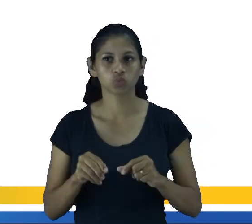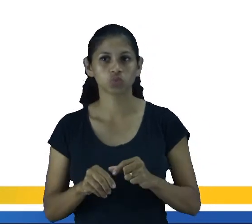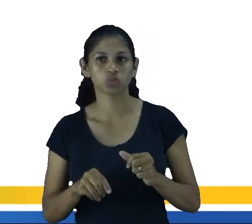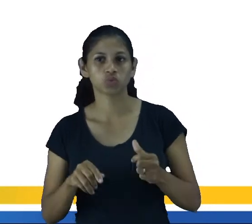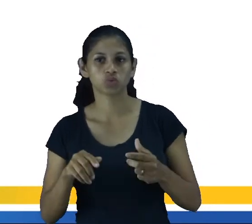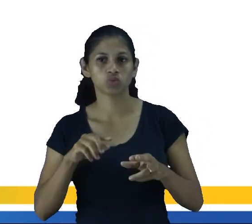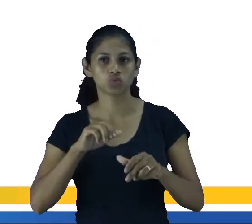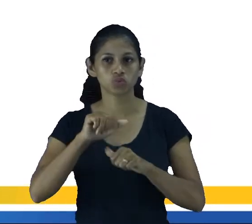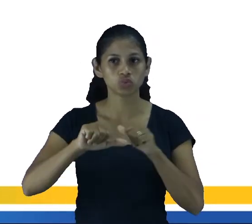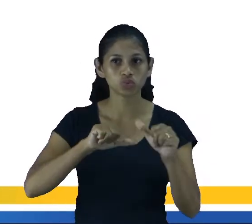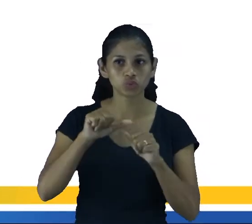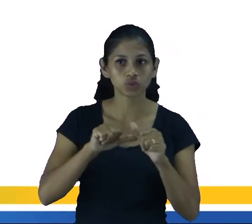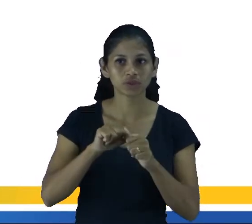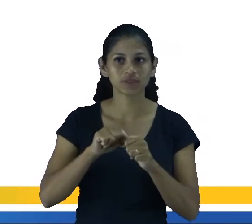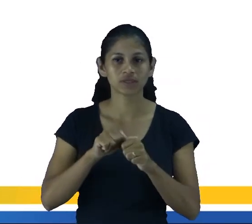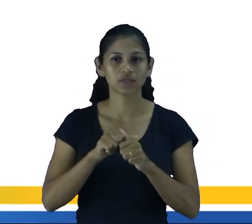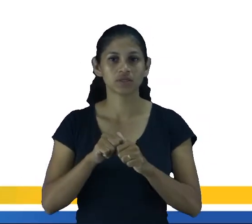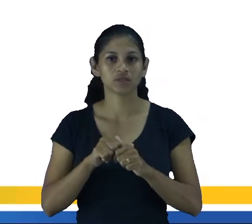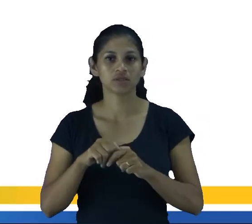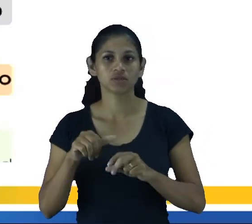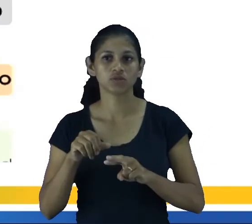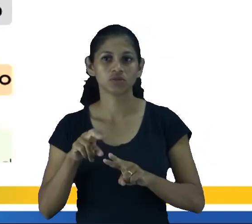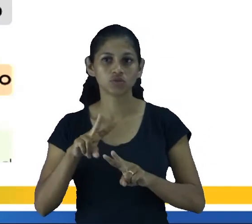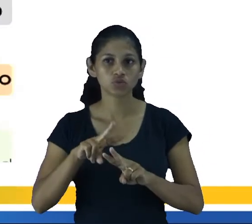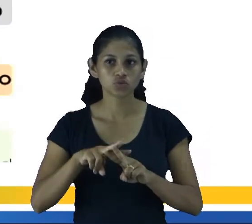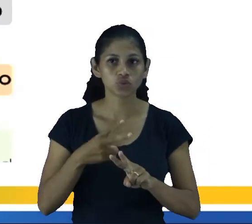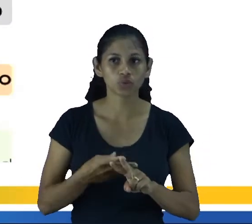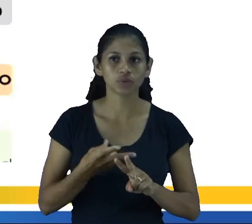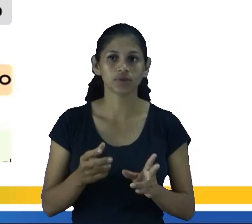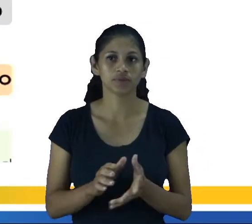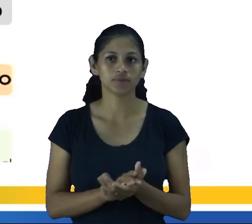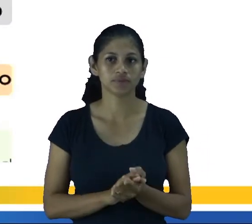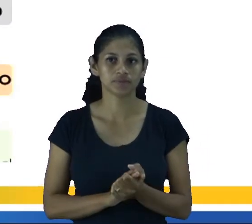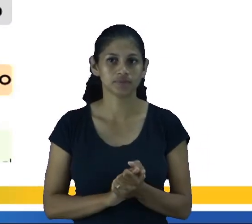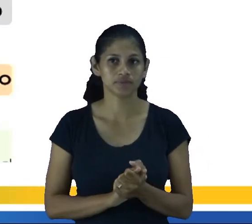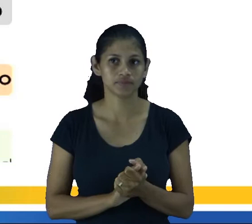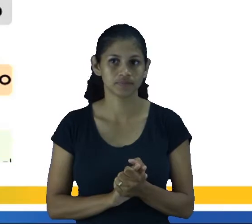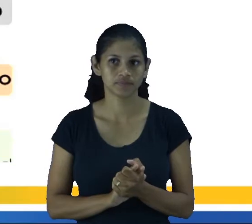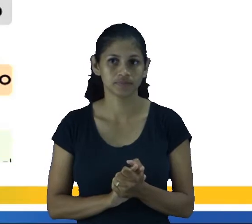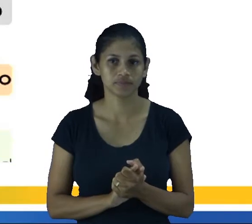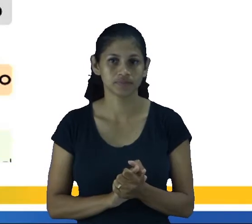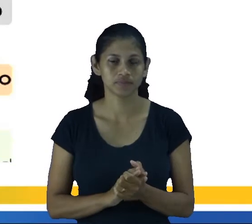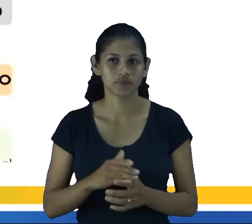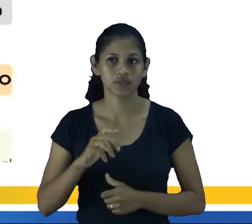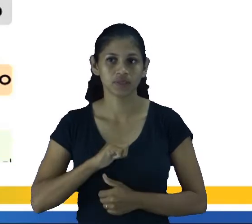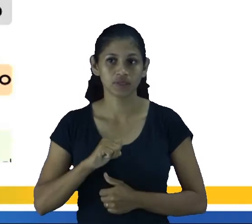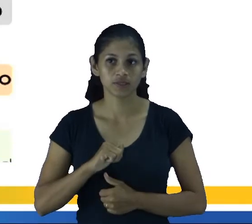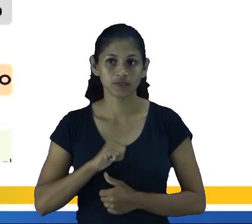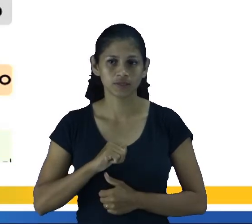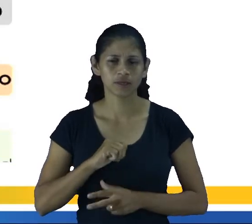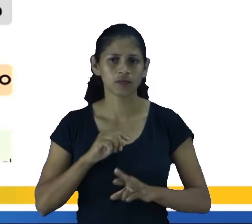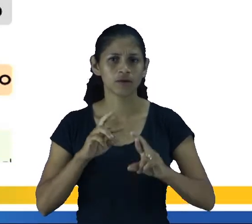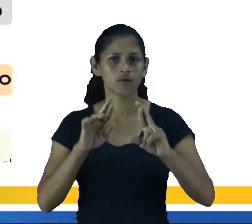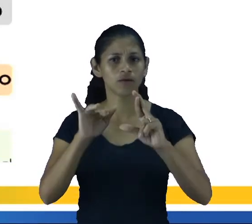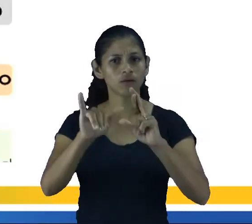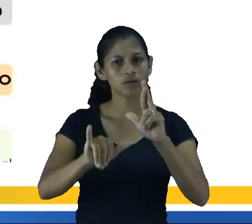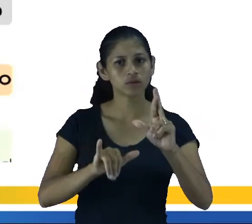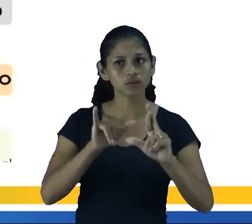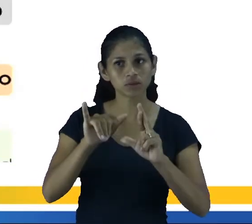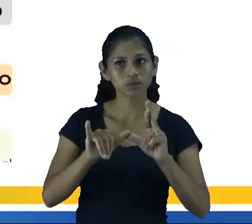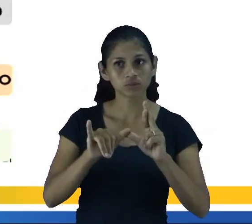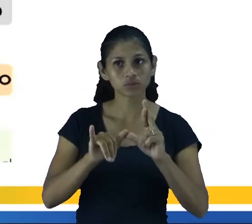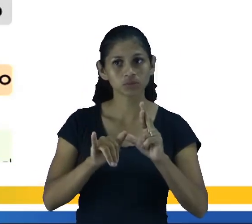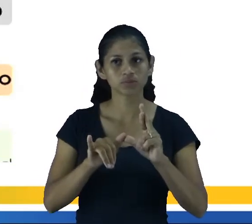simples troca e a reação de dupla troca. Então vamos começar ali com as reações químicas de síntese